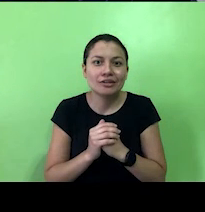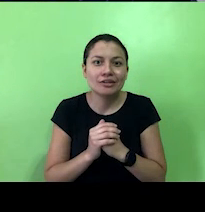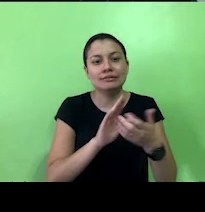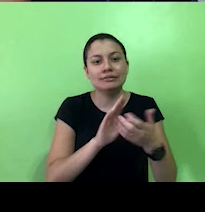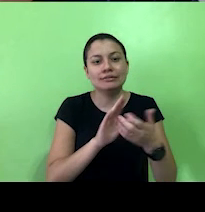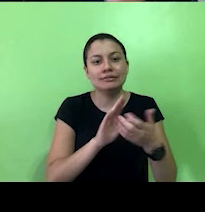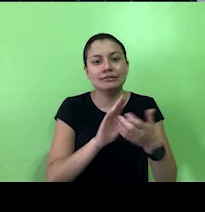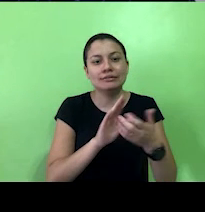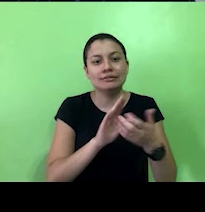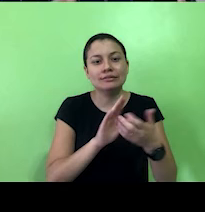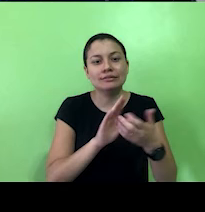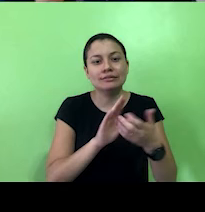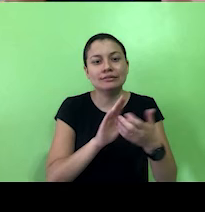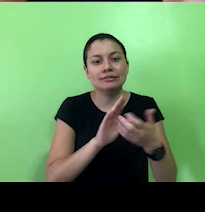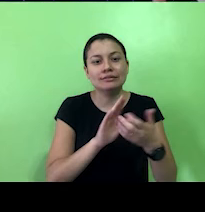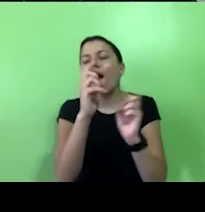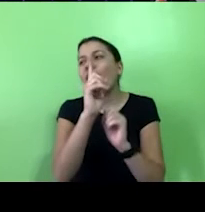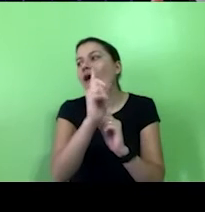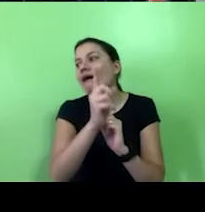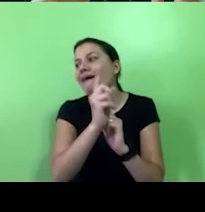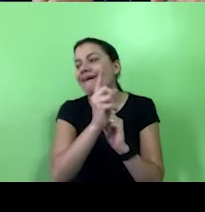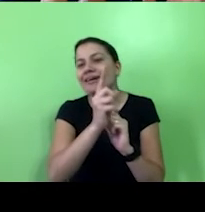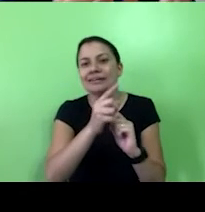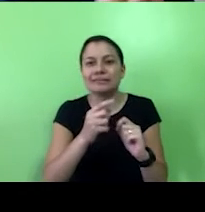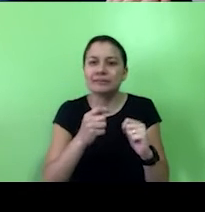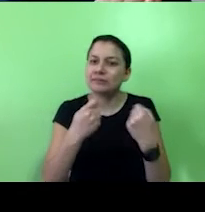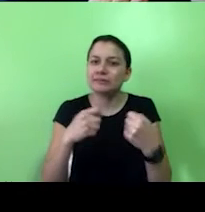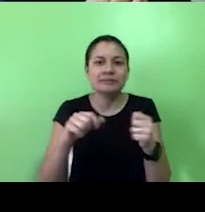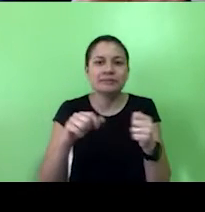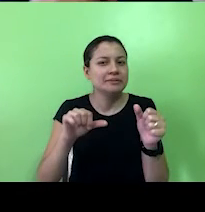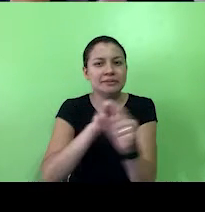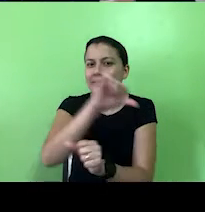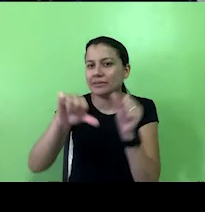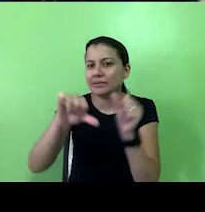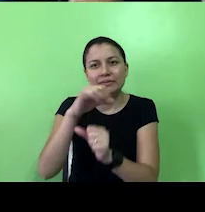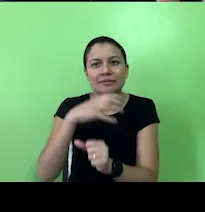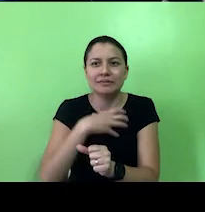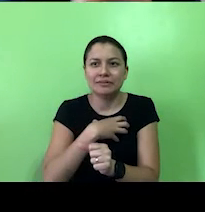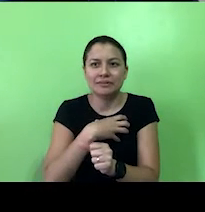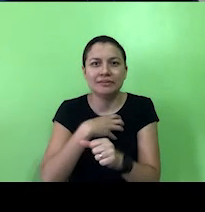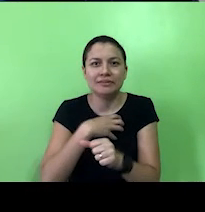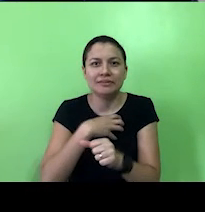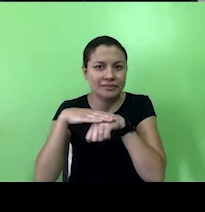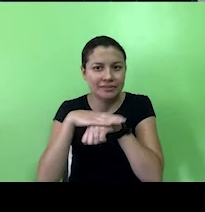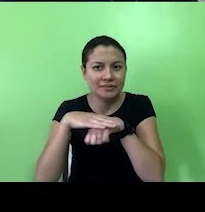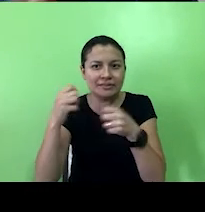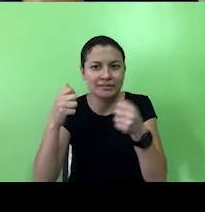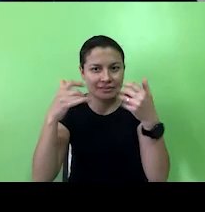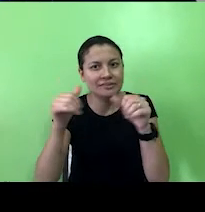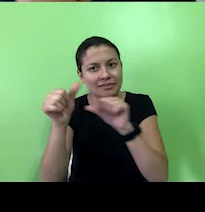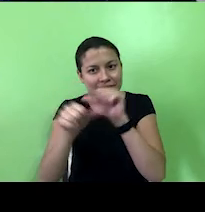essa sacada para saber que, olha, vamos resetar essa parte da conversa, vamos retomar de algum